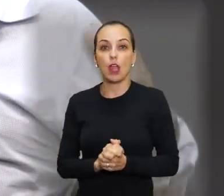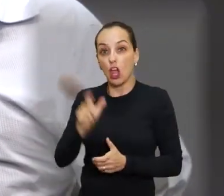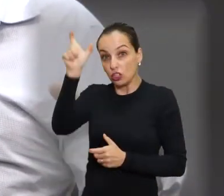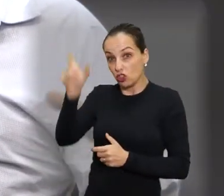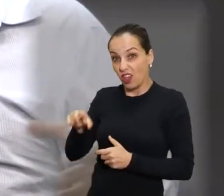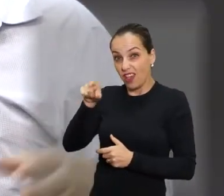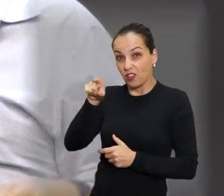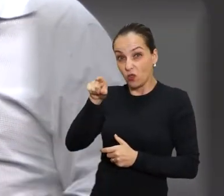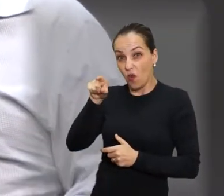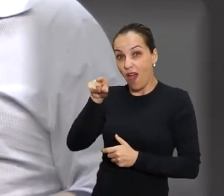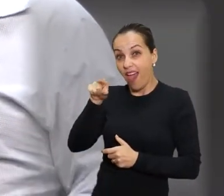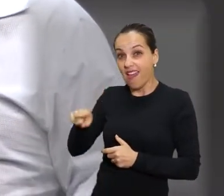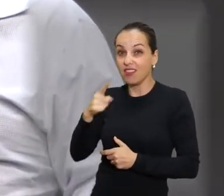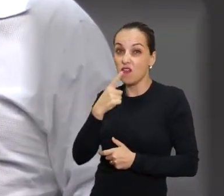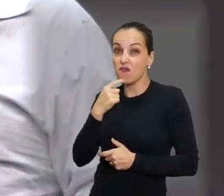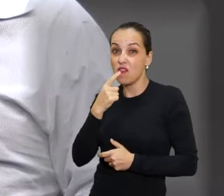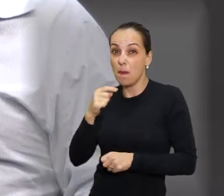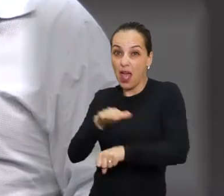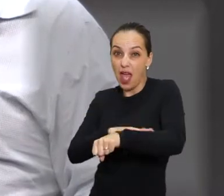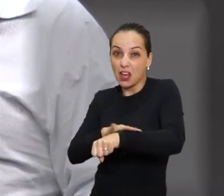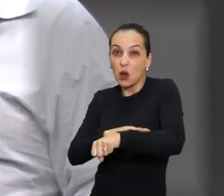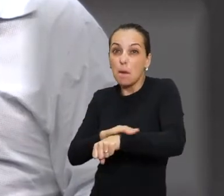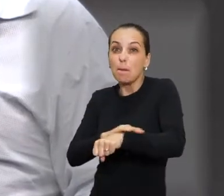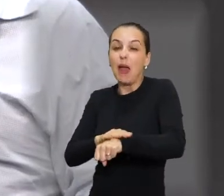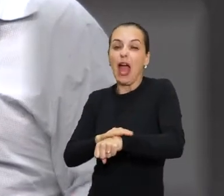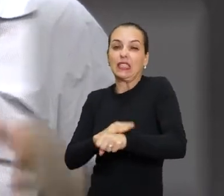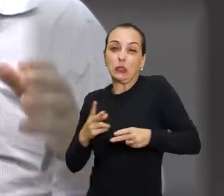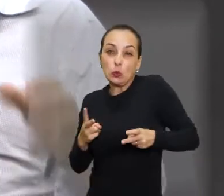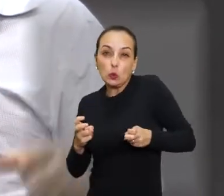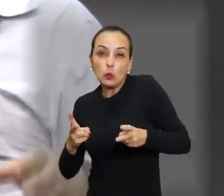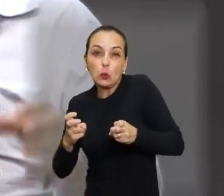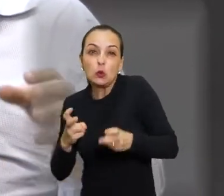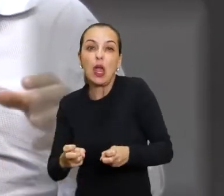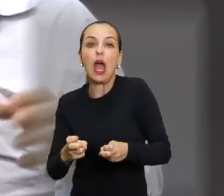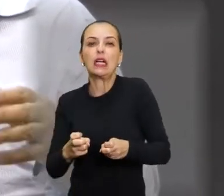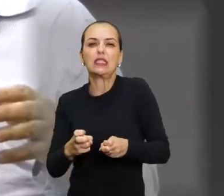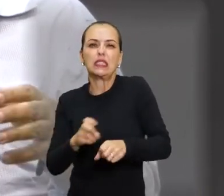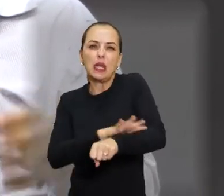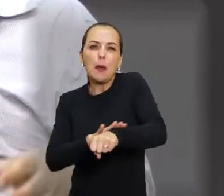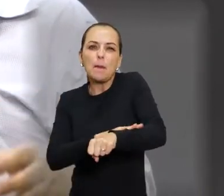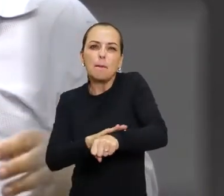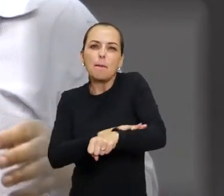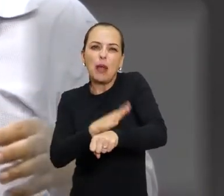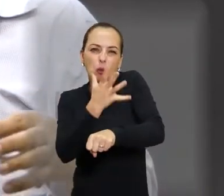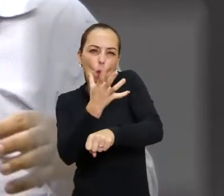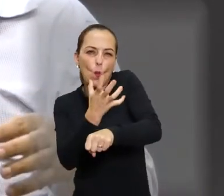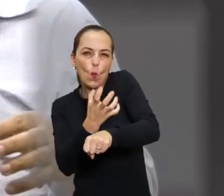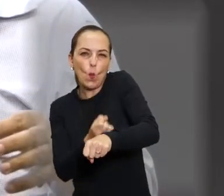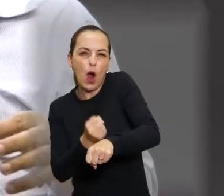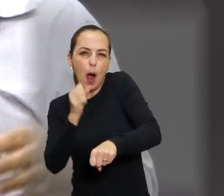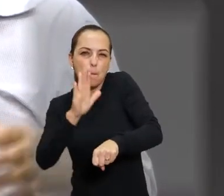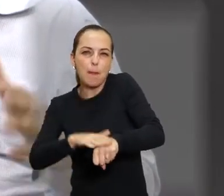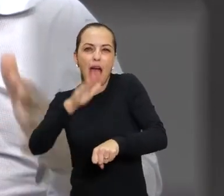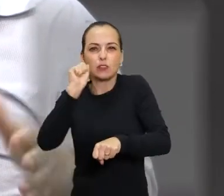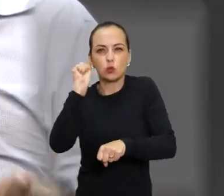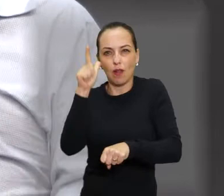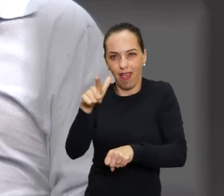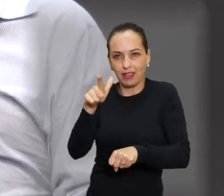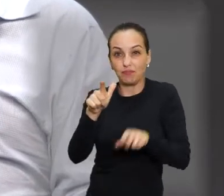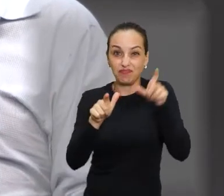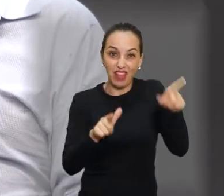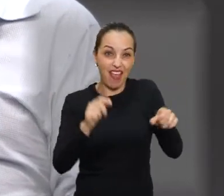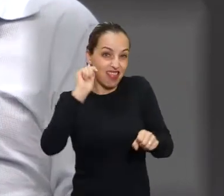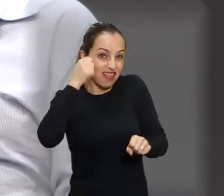pele, a envelhecimento, do que as pessoas no outro extremo. O câncer de pele na pessoa de pele negra é muito raro. Veja,